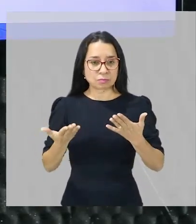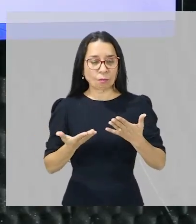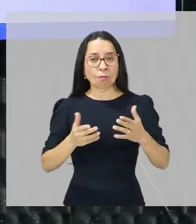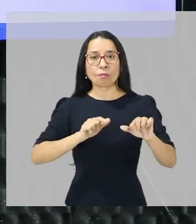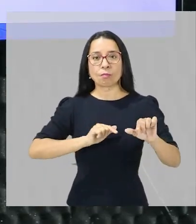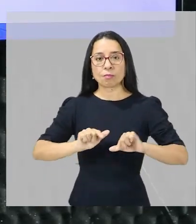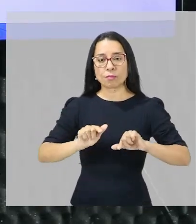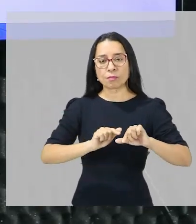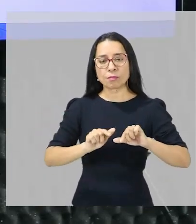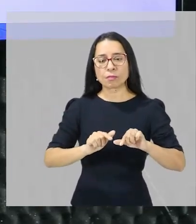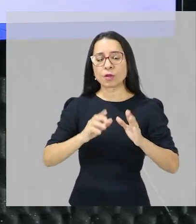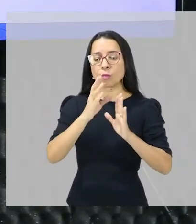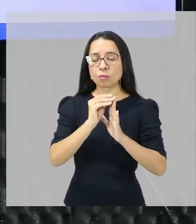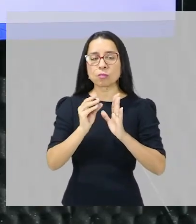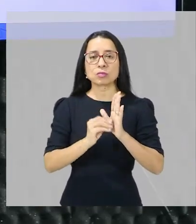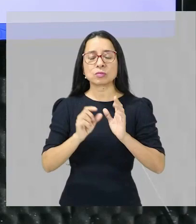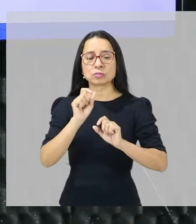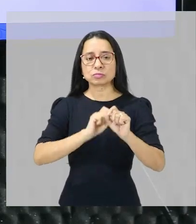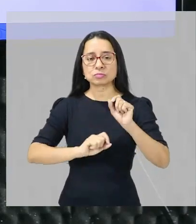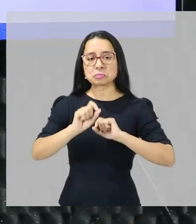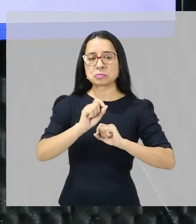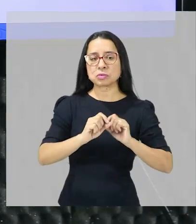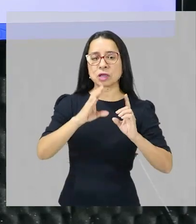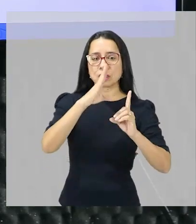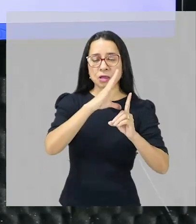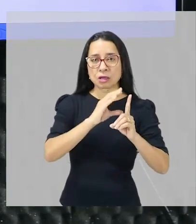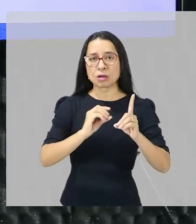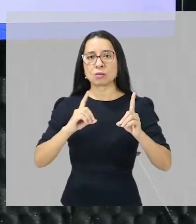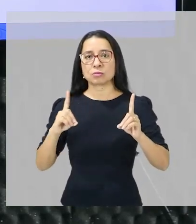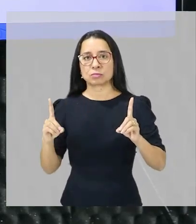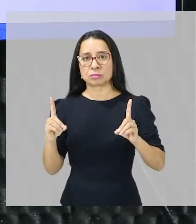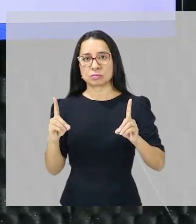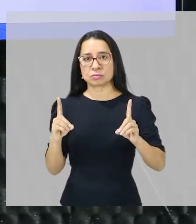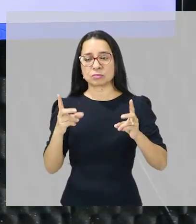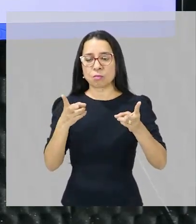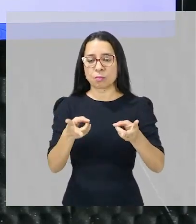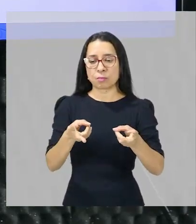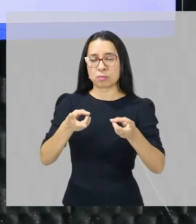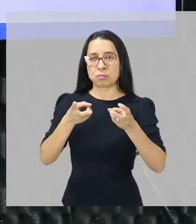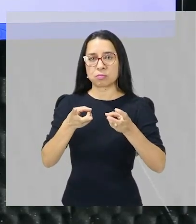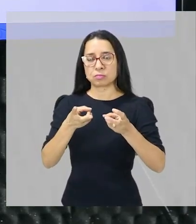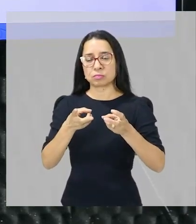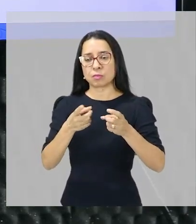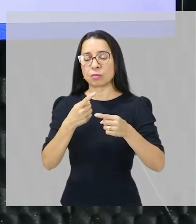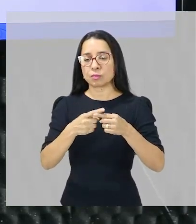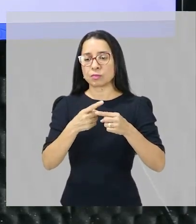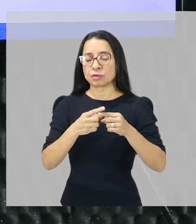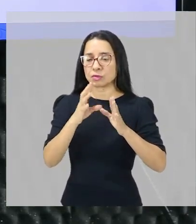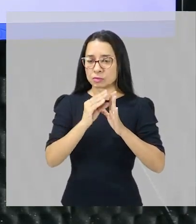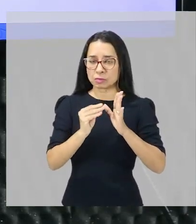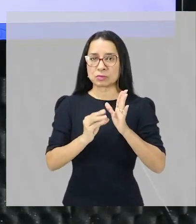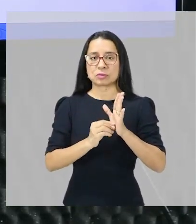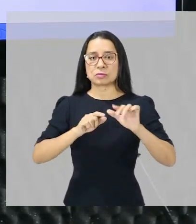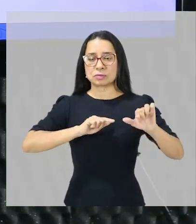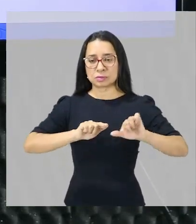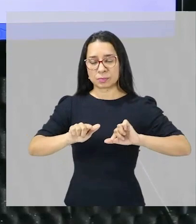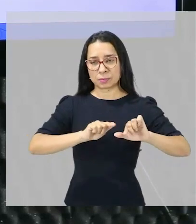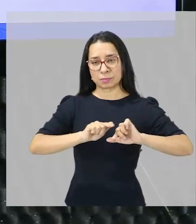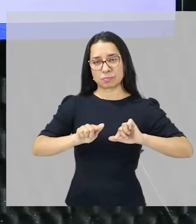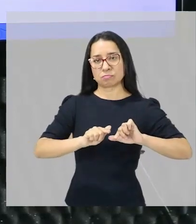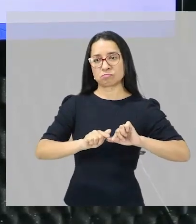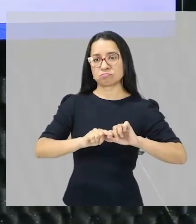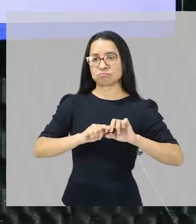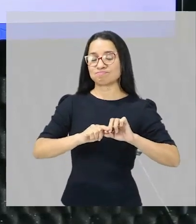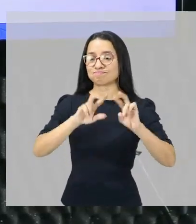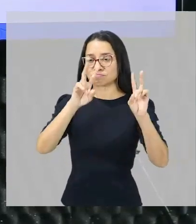de clonagem, tá, pessoal? Então prestem bastante atenção, porque esse conteúdo de clonagem ele é muito trabalhado com o assunto de